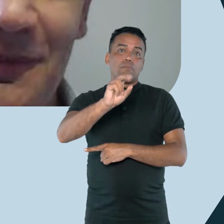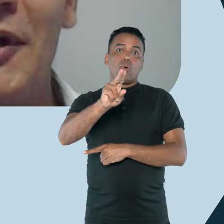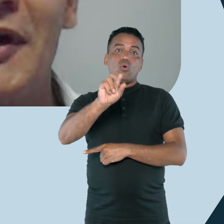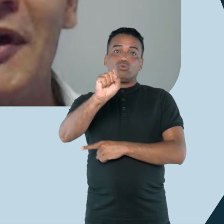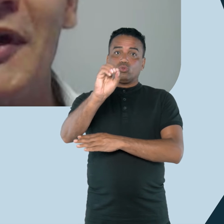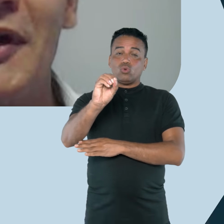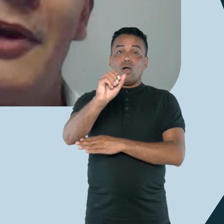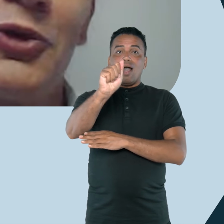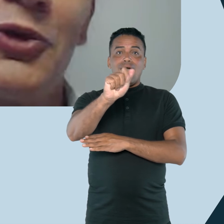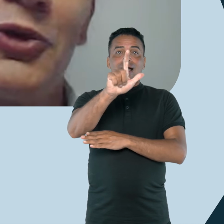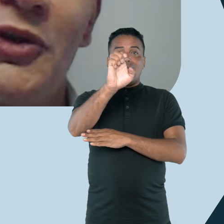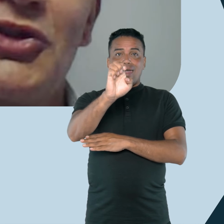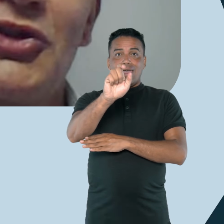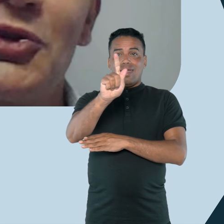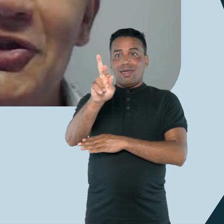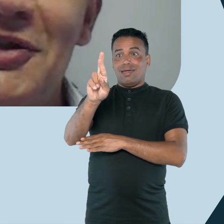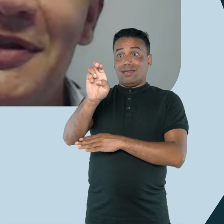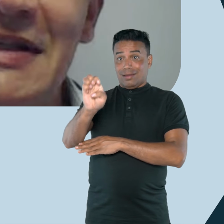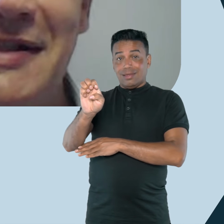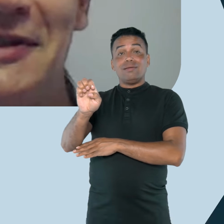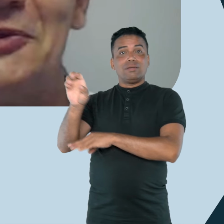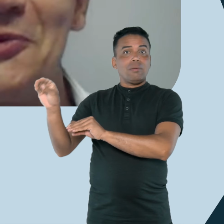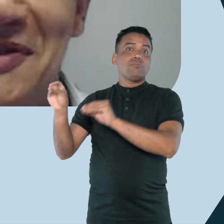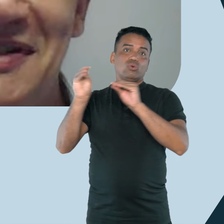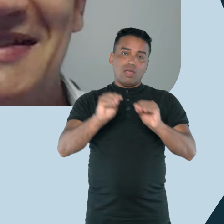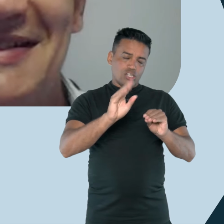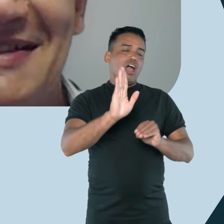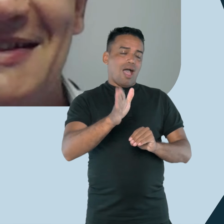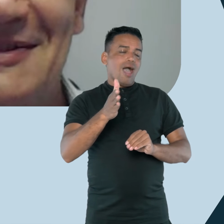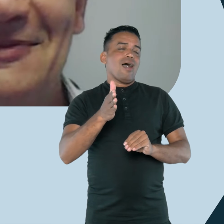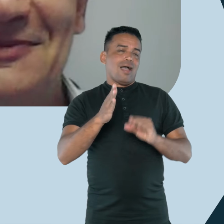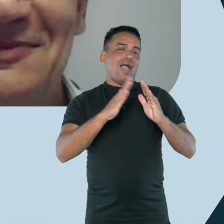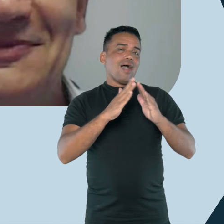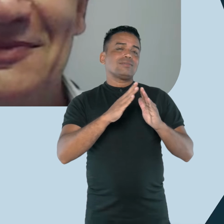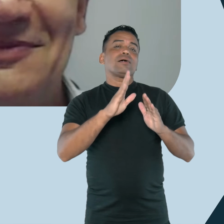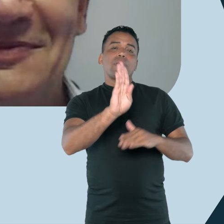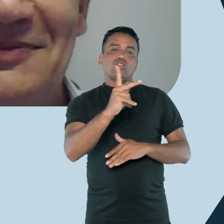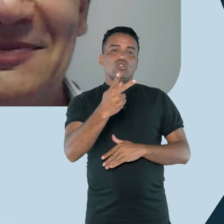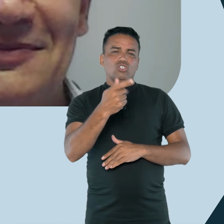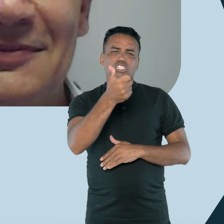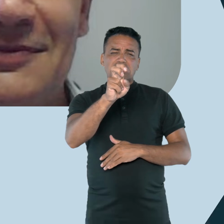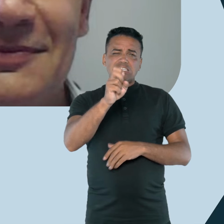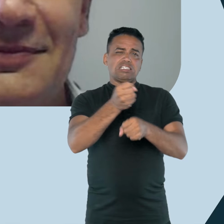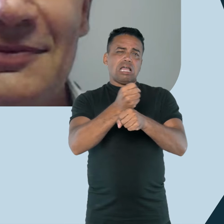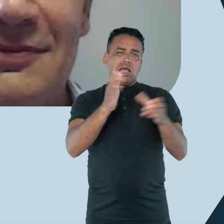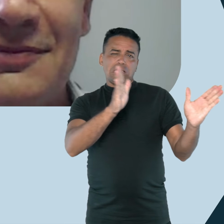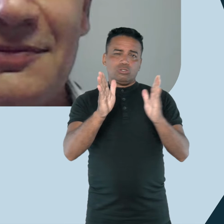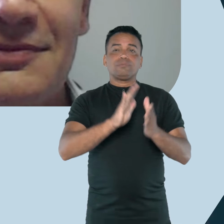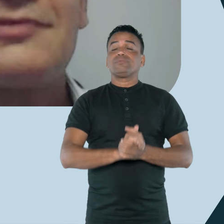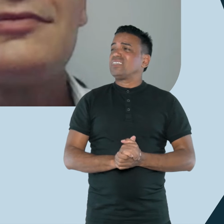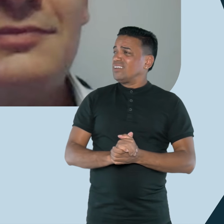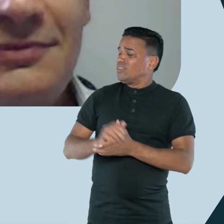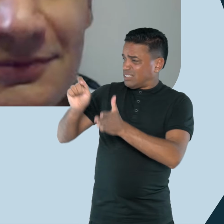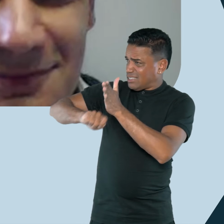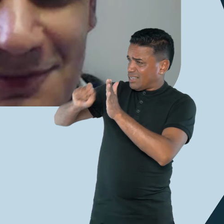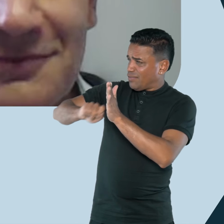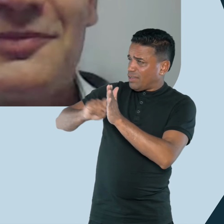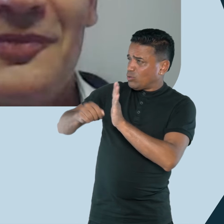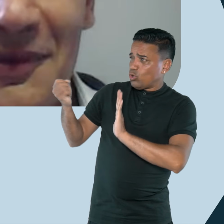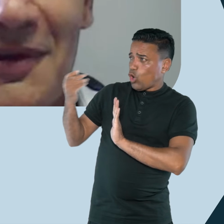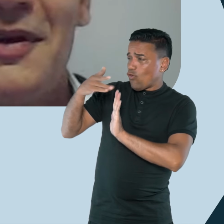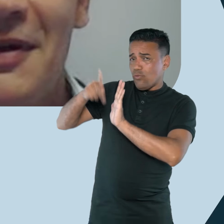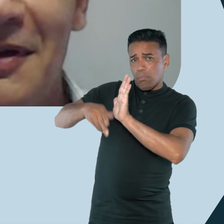e morei também em Belo Horizonte durante 15 anos. E você está escrevendo no momento? Tem algum novo